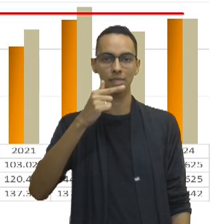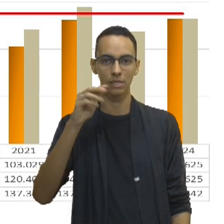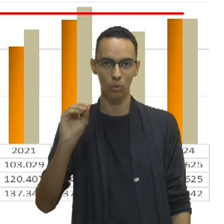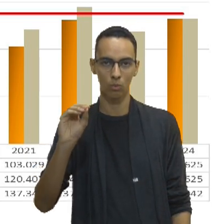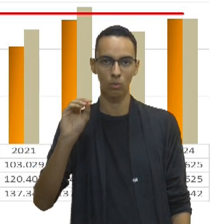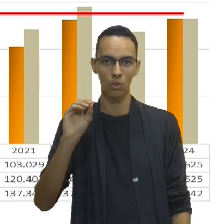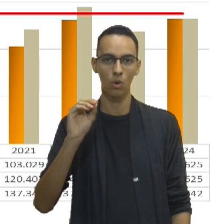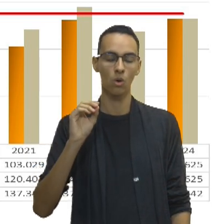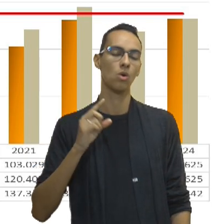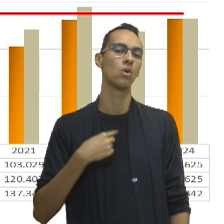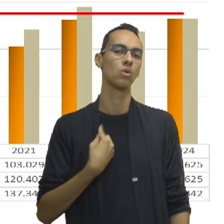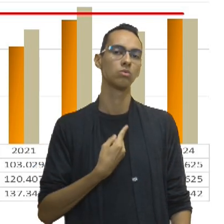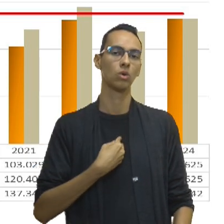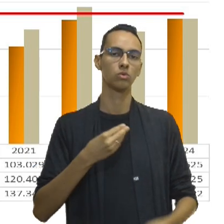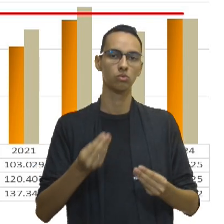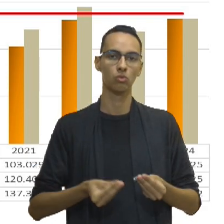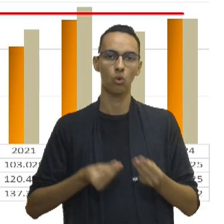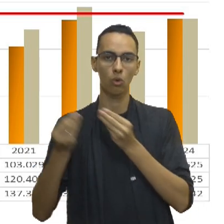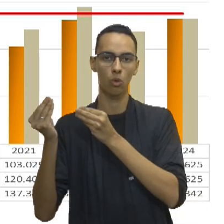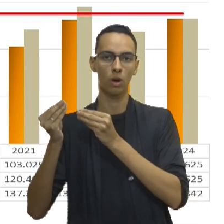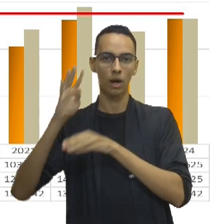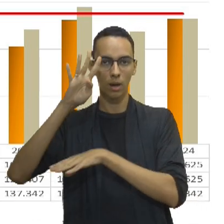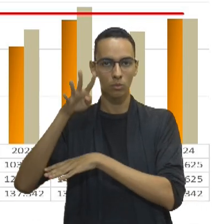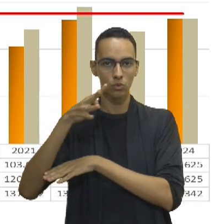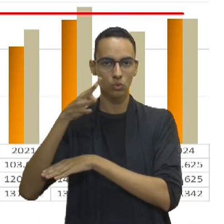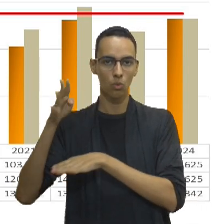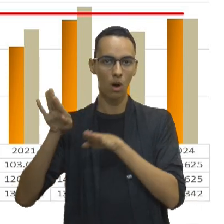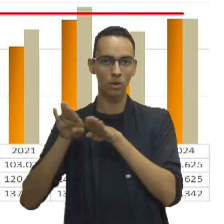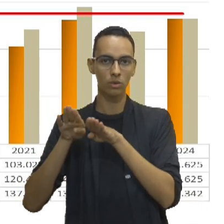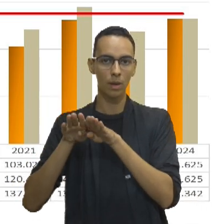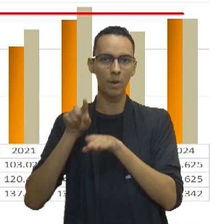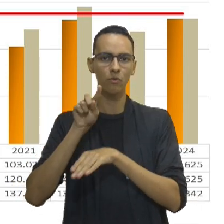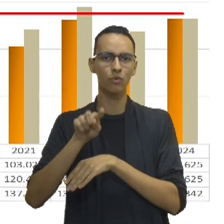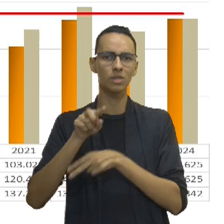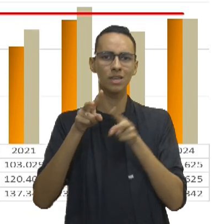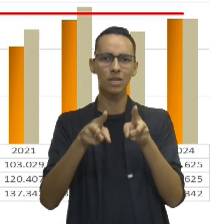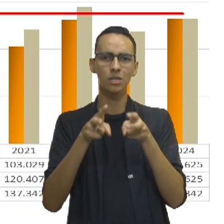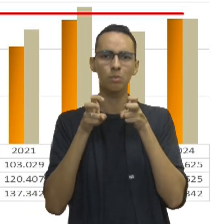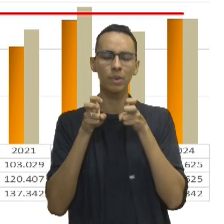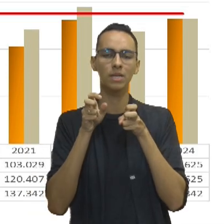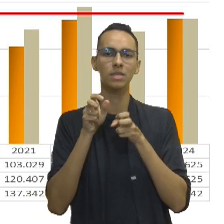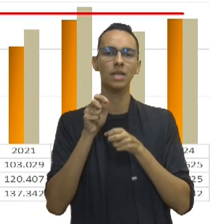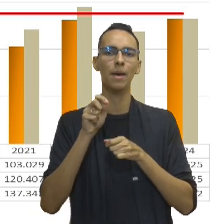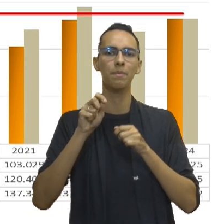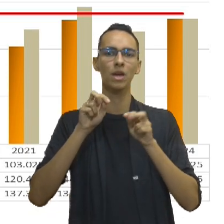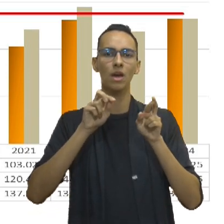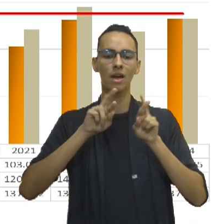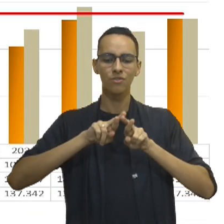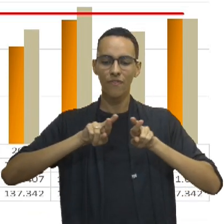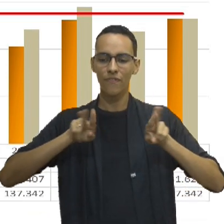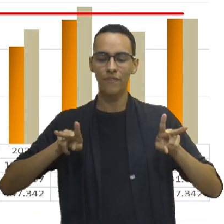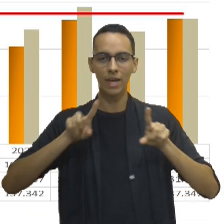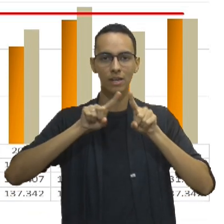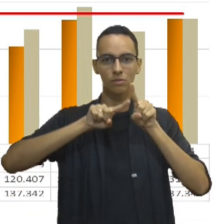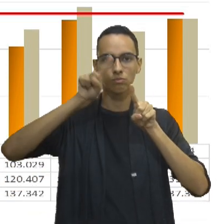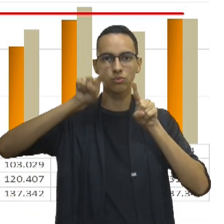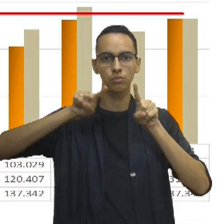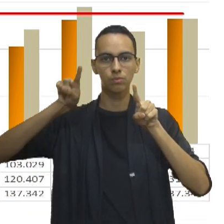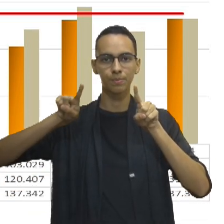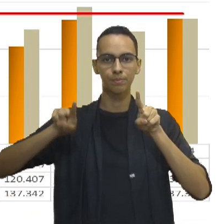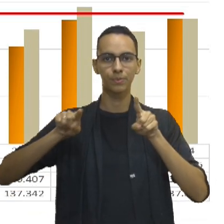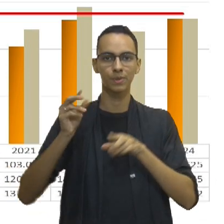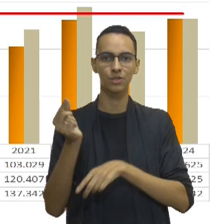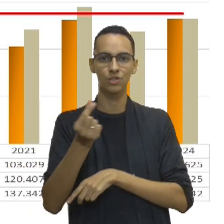aí vocês notam a disparidade que a gente tem entre os valores, né, corrigidos